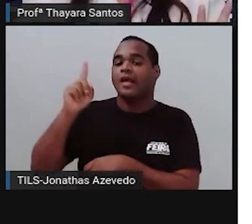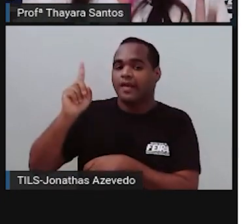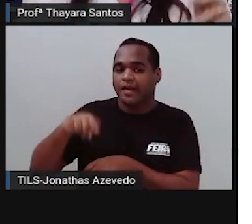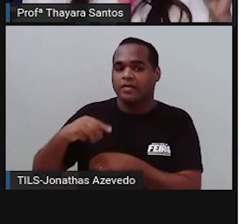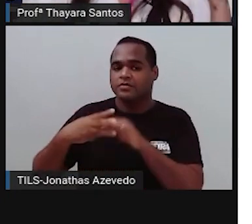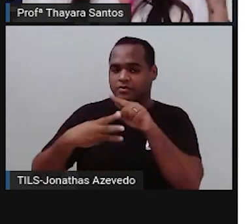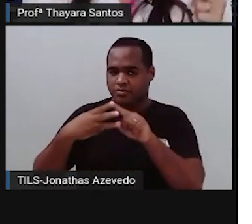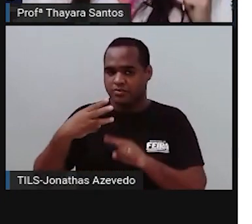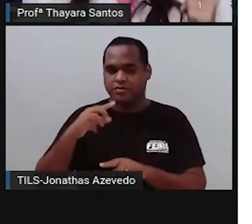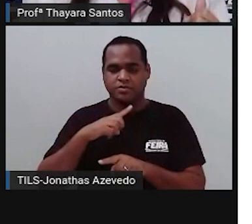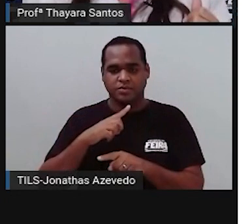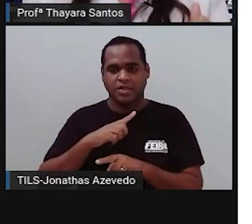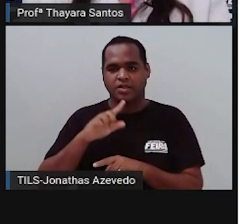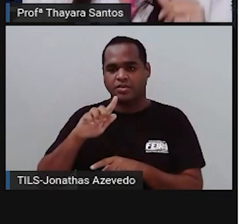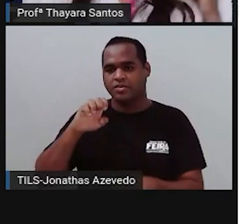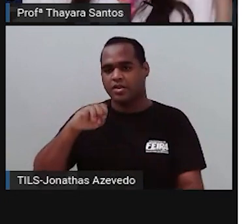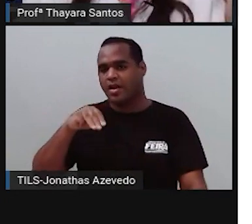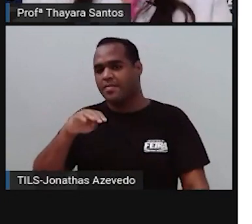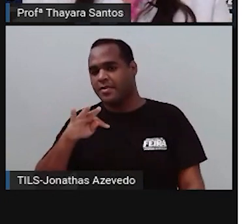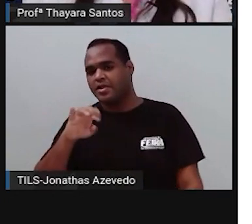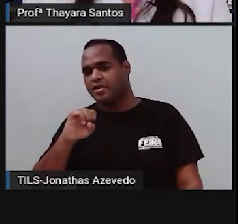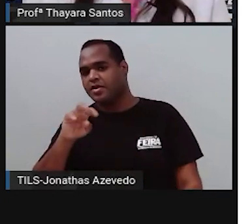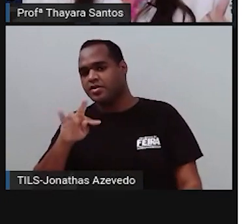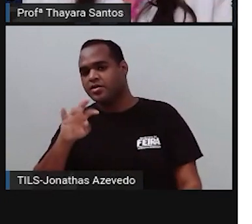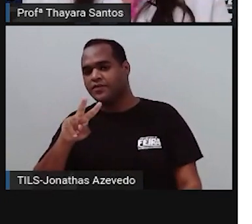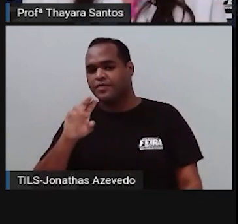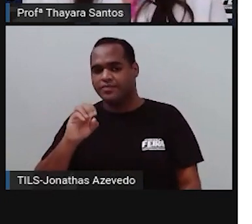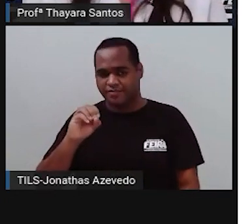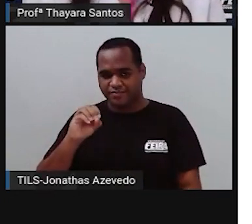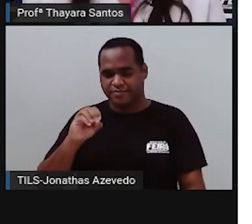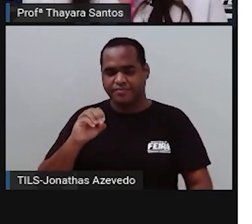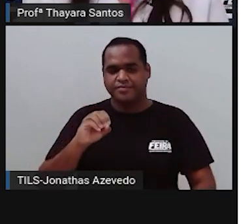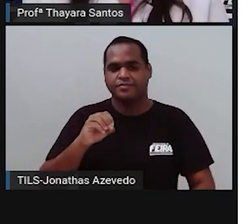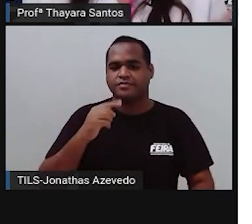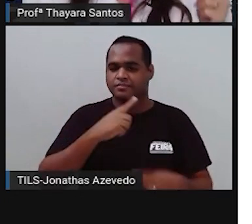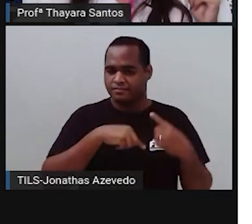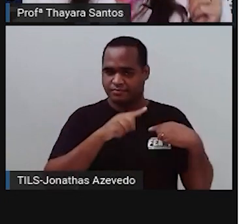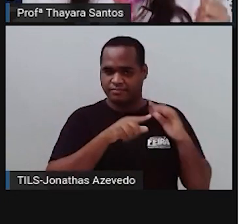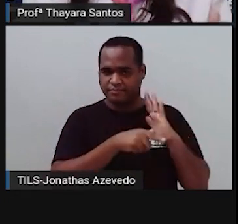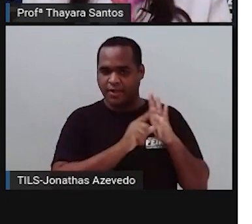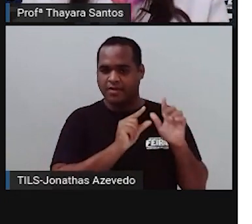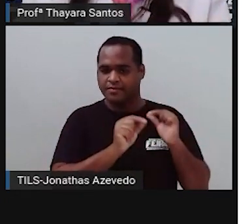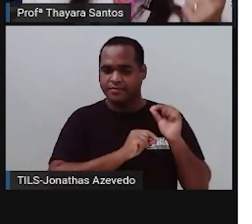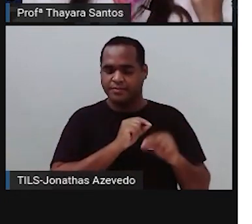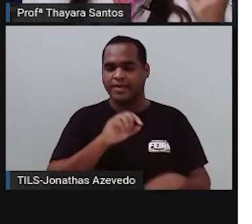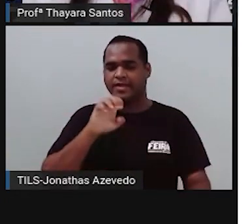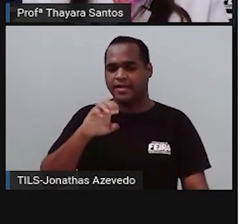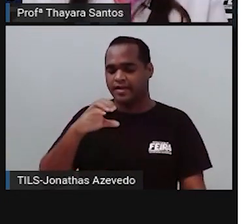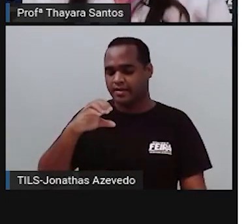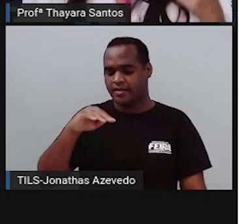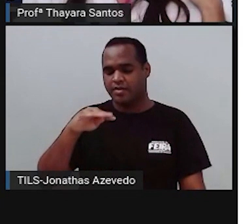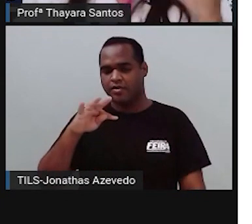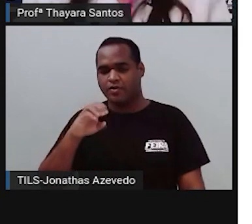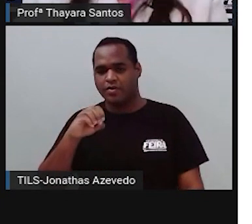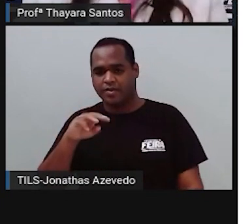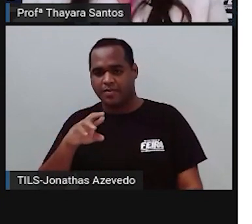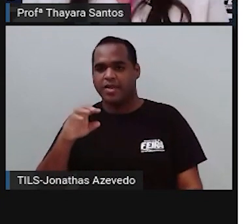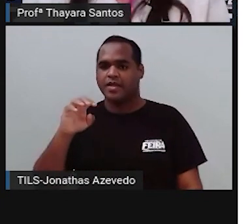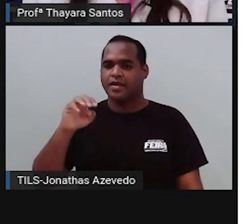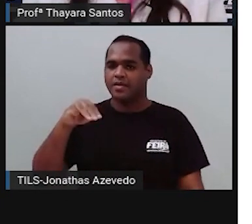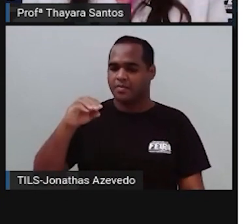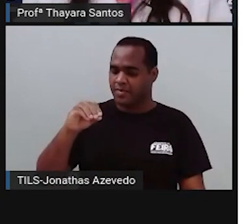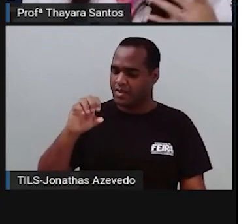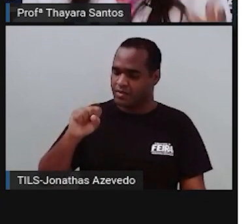folhetos germinativos que eu falei para vocês na etapa anterior. Então, a ectoderme, a mesoderme e a